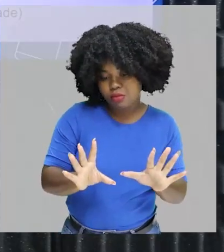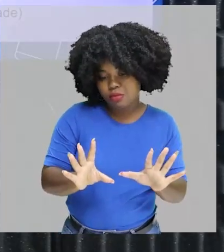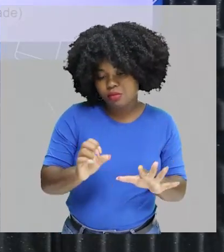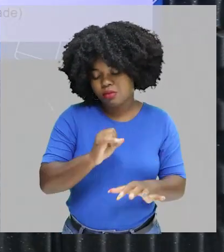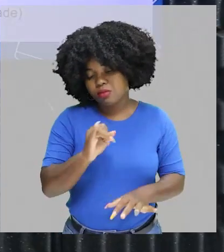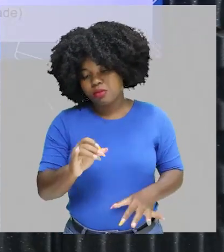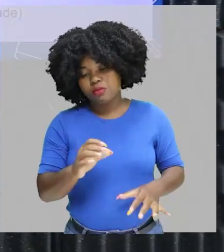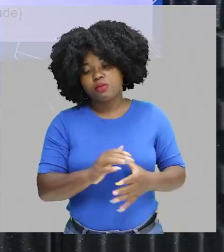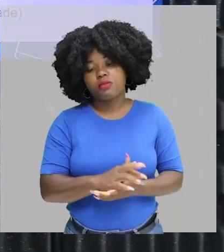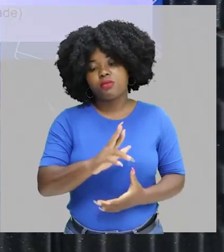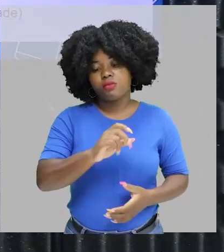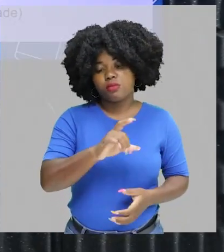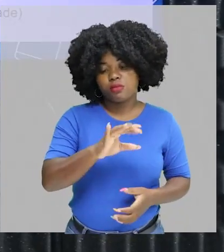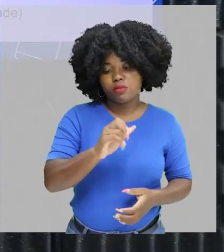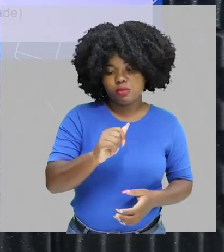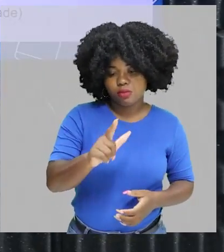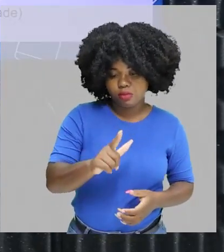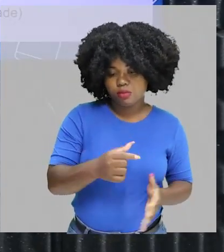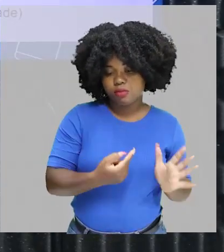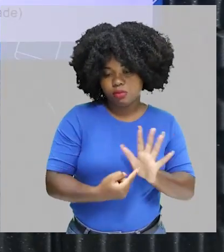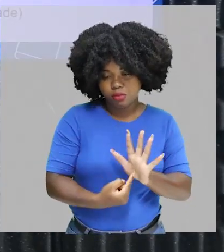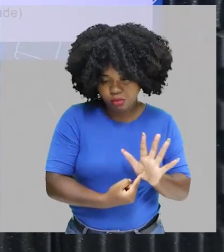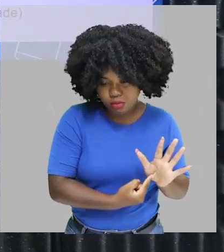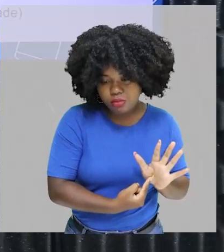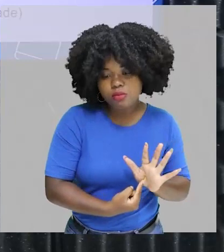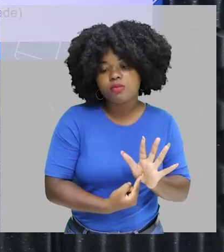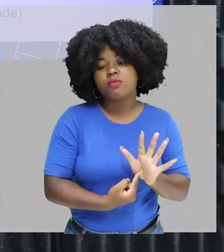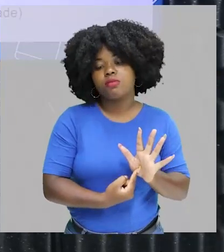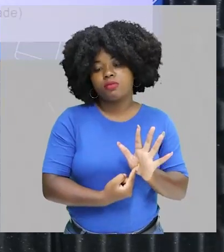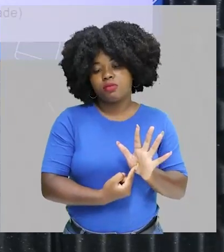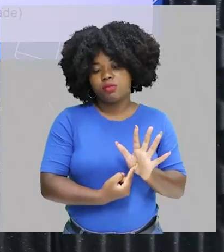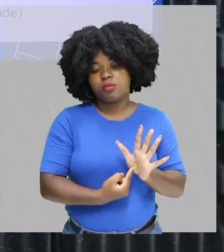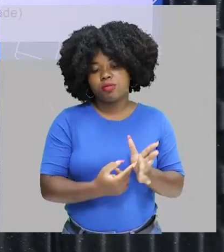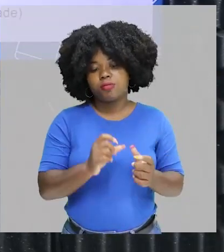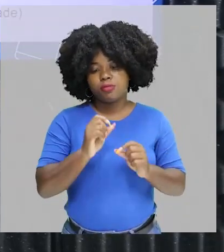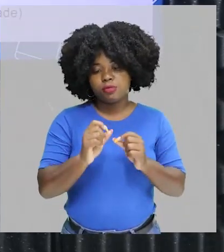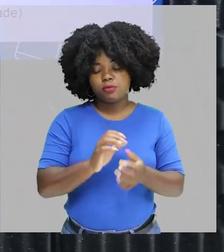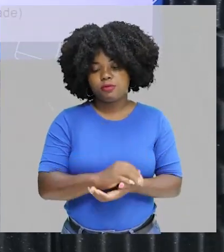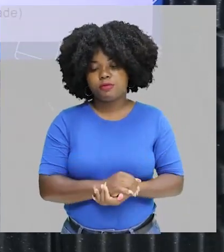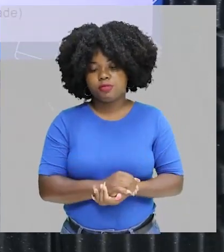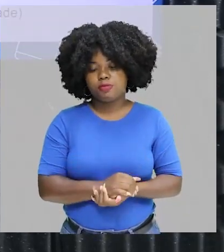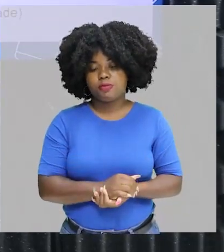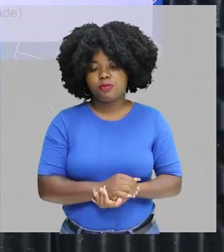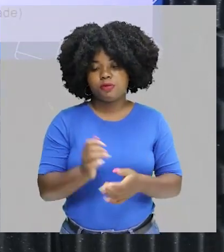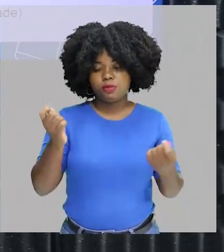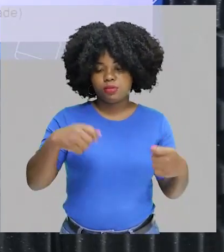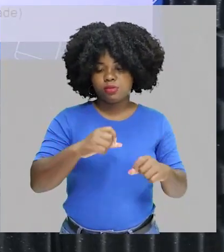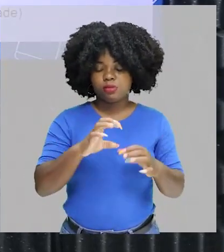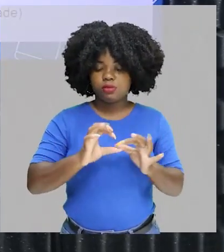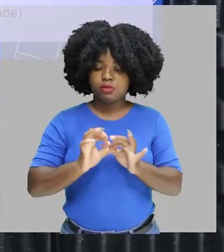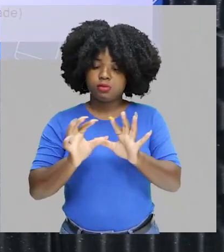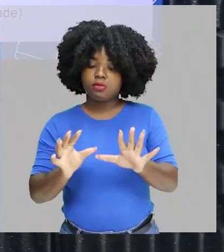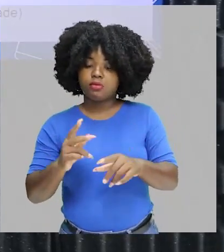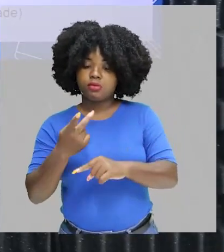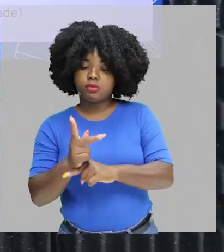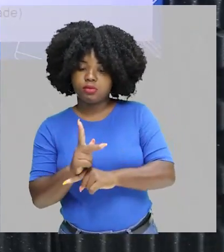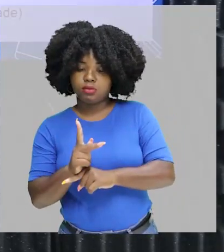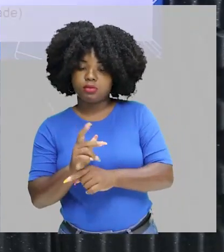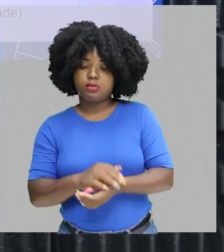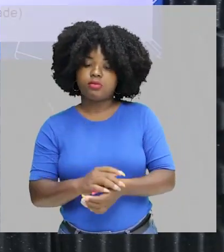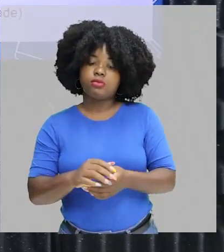radical formado ele apresentar uma certa estabilidade, ele vai poder liberar esse hidrogênio